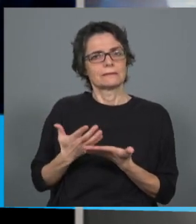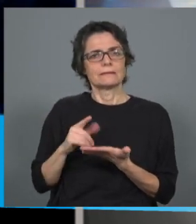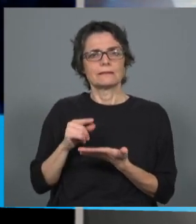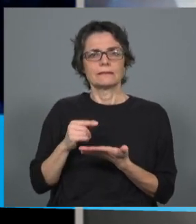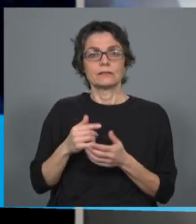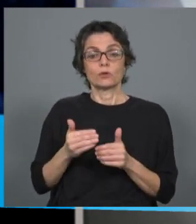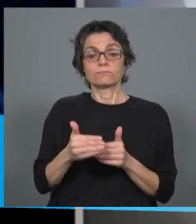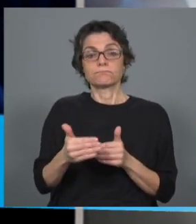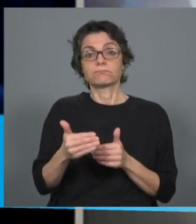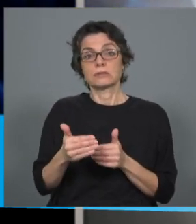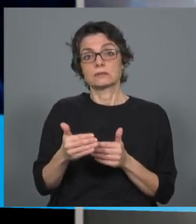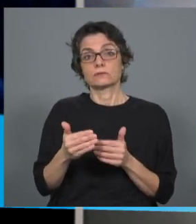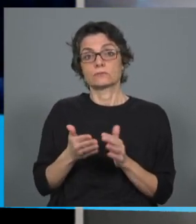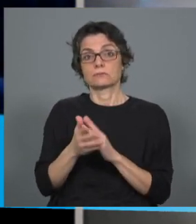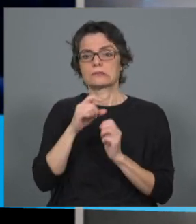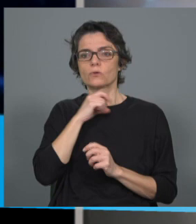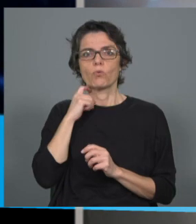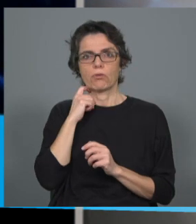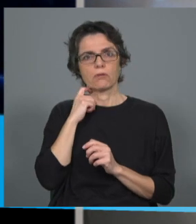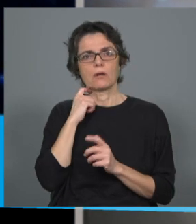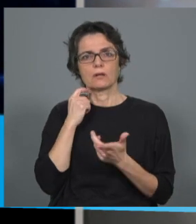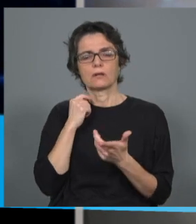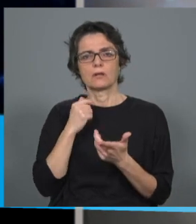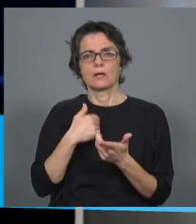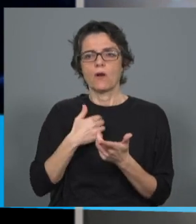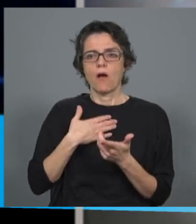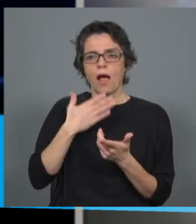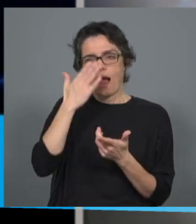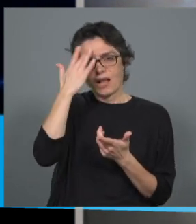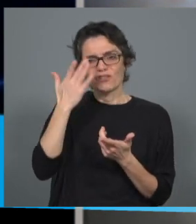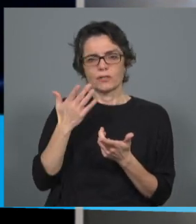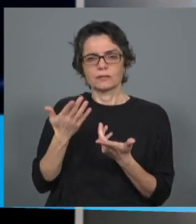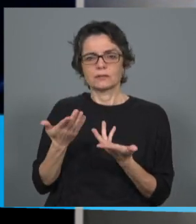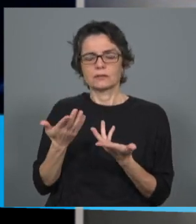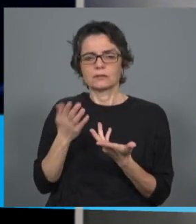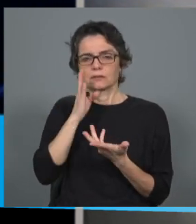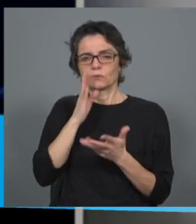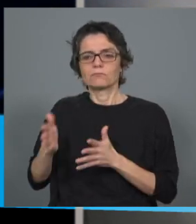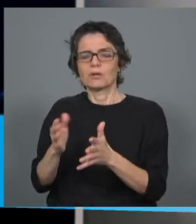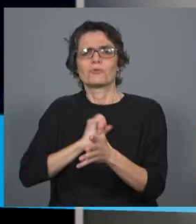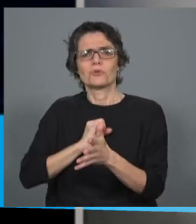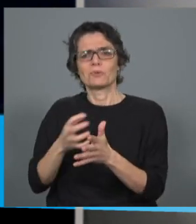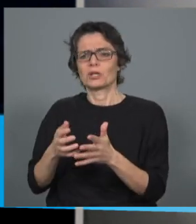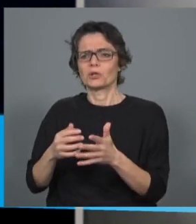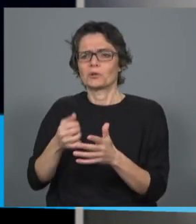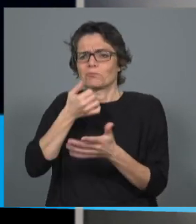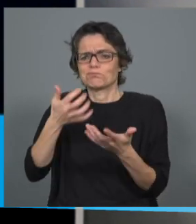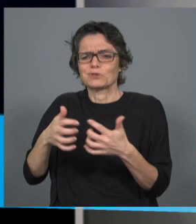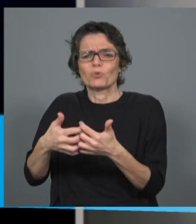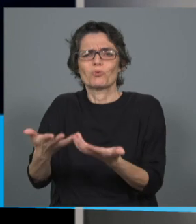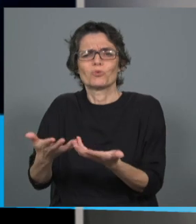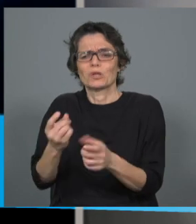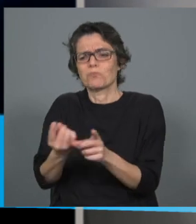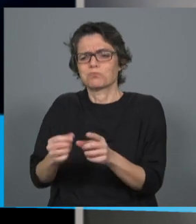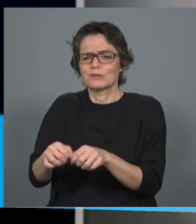da ordenação, percebi que não me fazia sentido continuar a caminhar com tantas dúvidas. E foi preciso sair para que